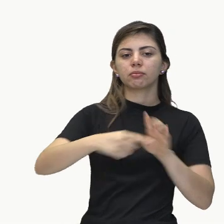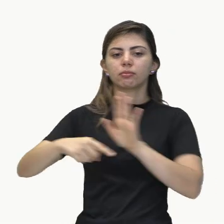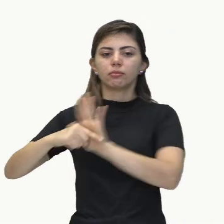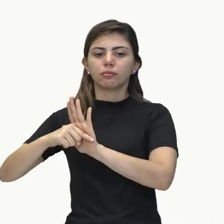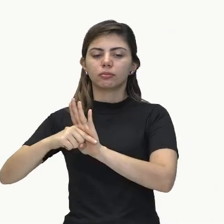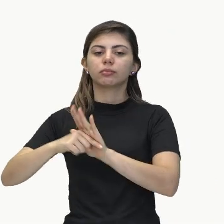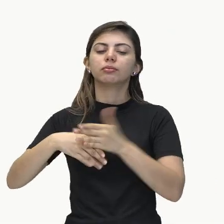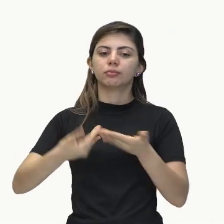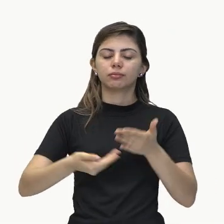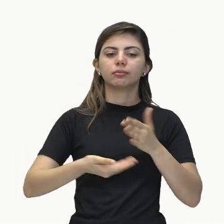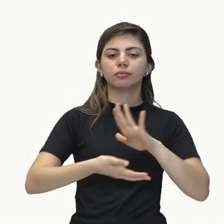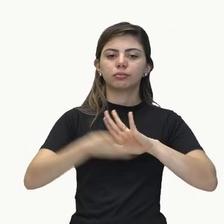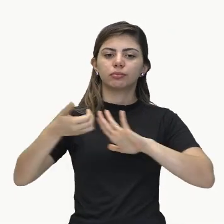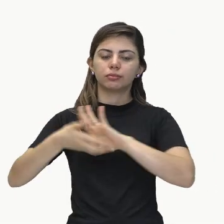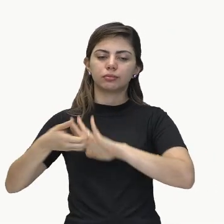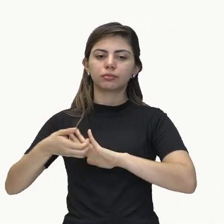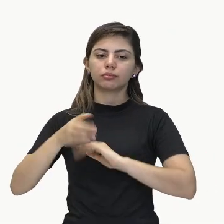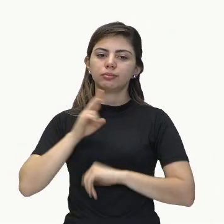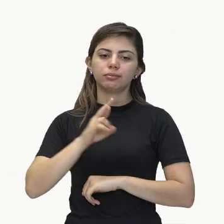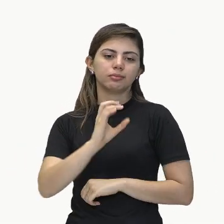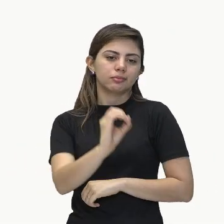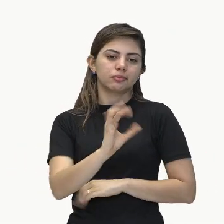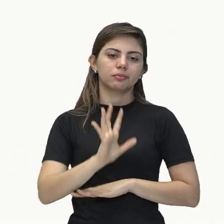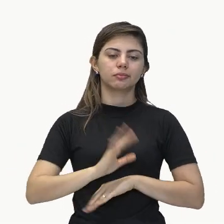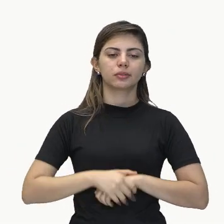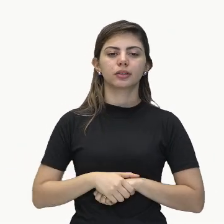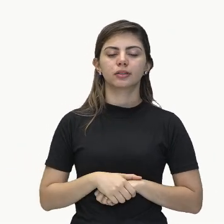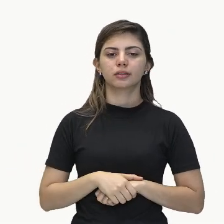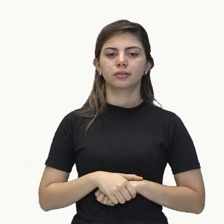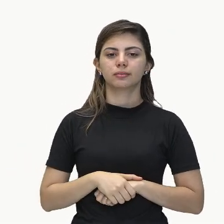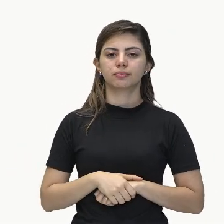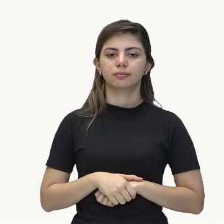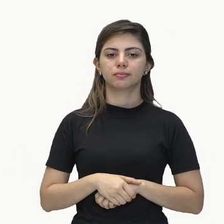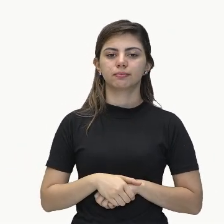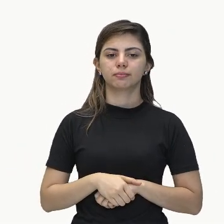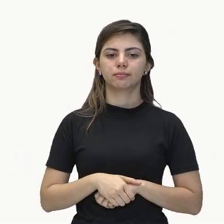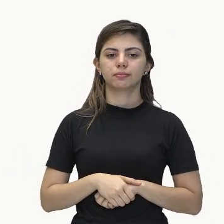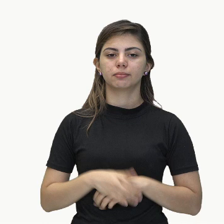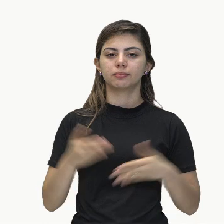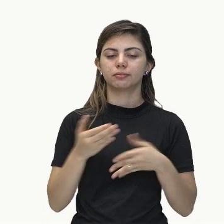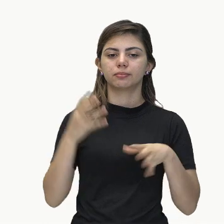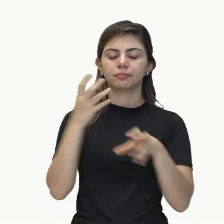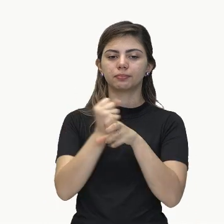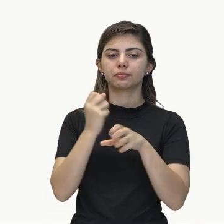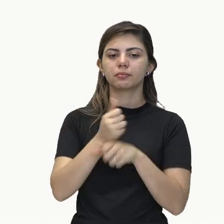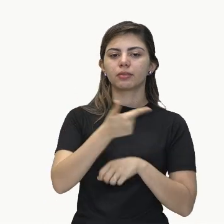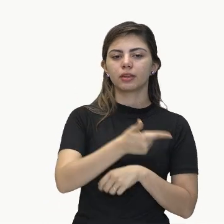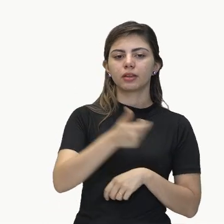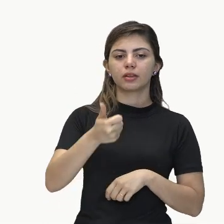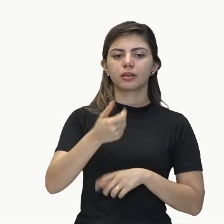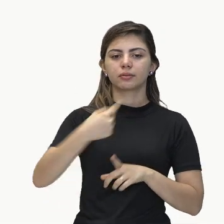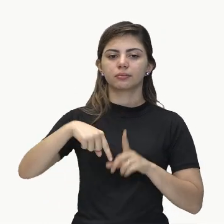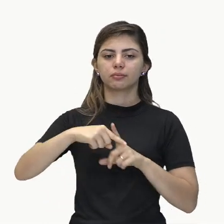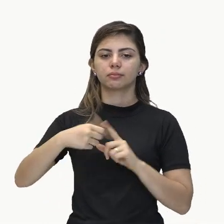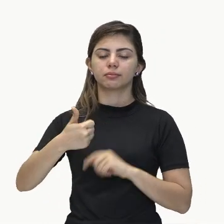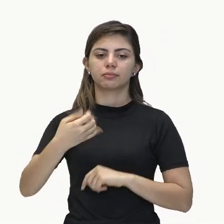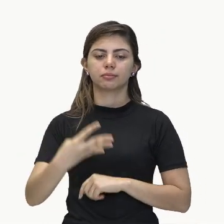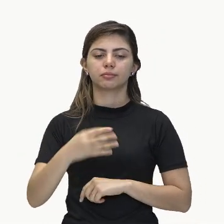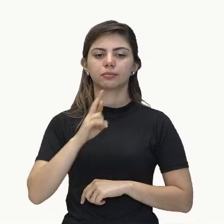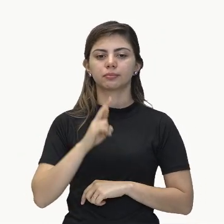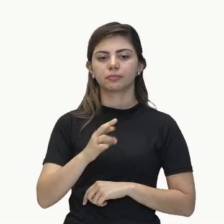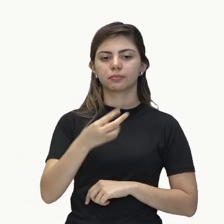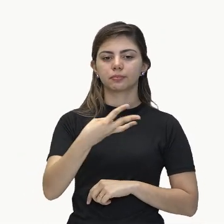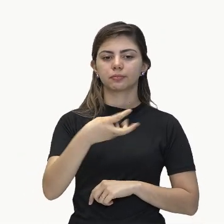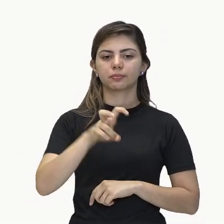3y, 0. Tá? E agora a gente vai fazer a outra soma. 21 mais 14,